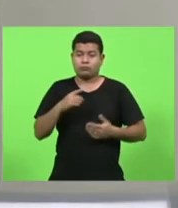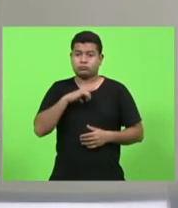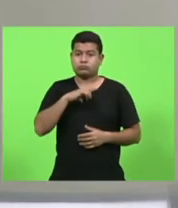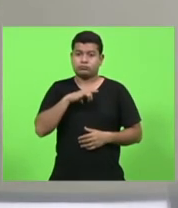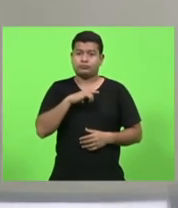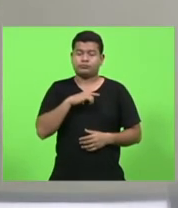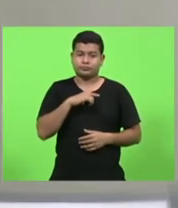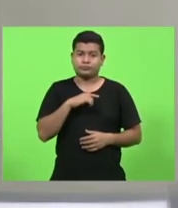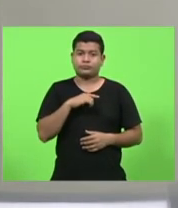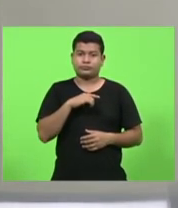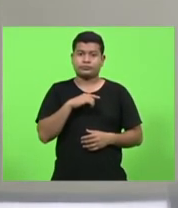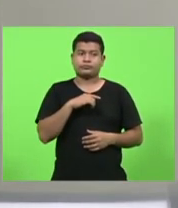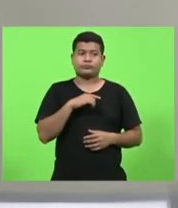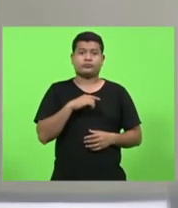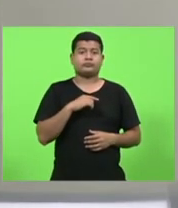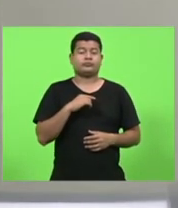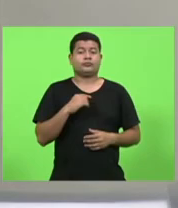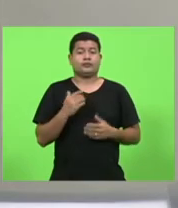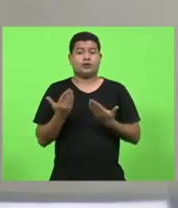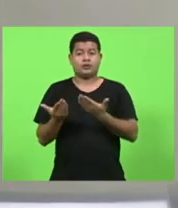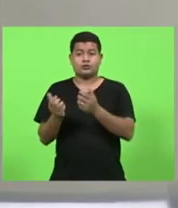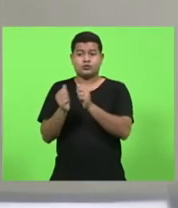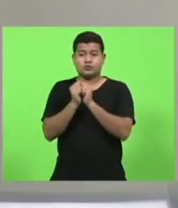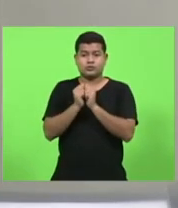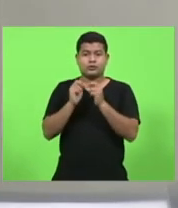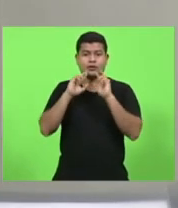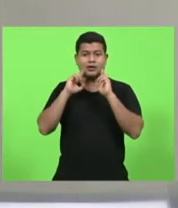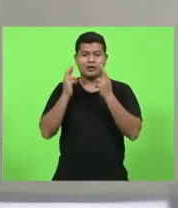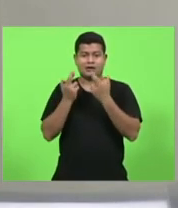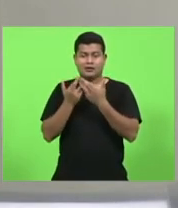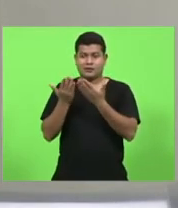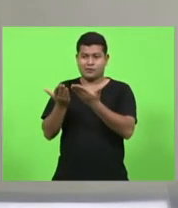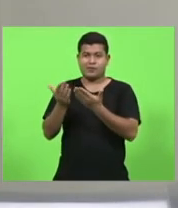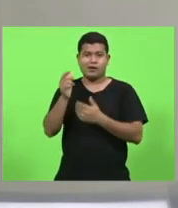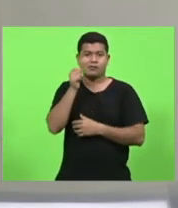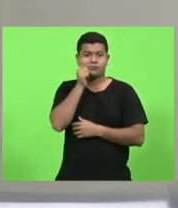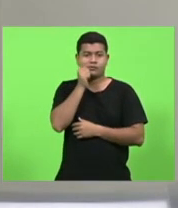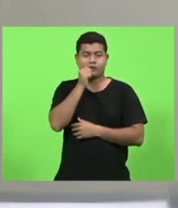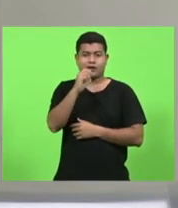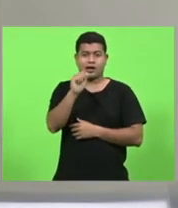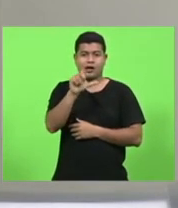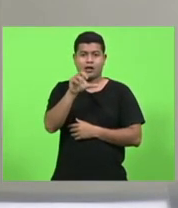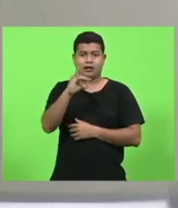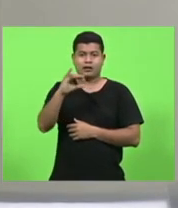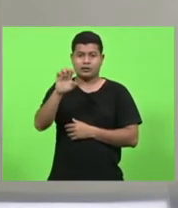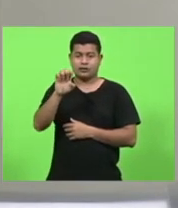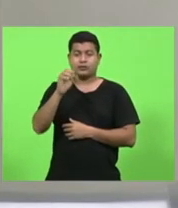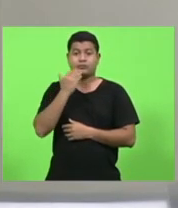importante da senhora Alice Kirten, solicitando